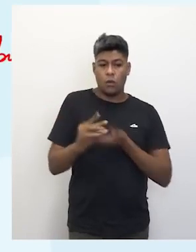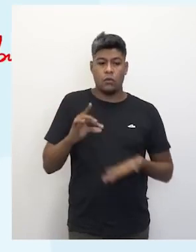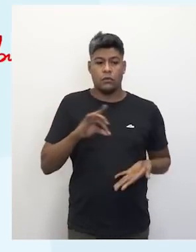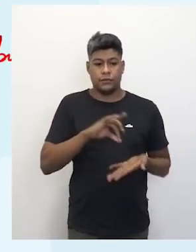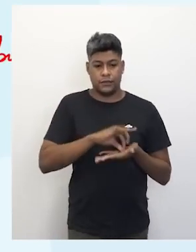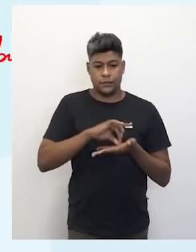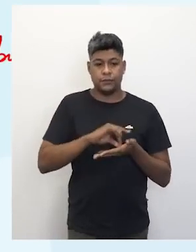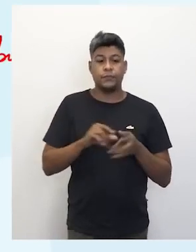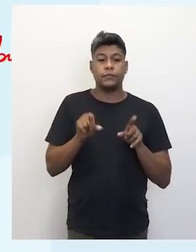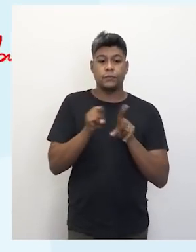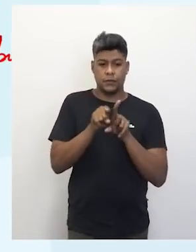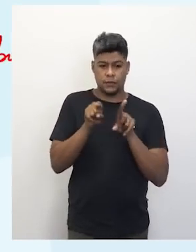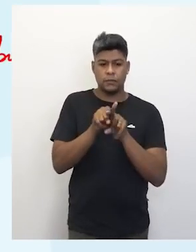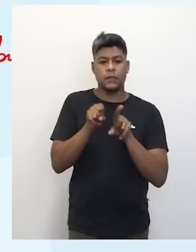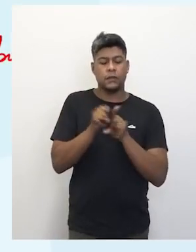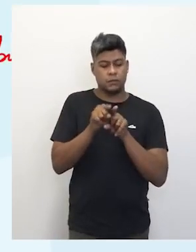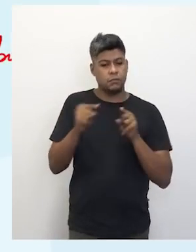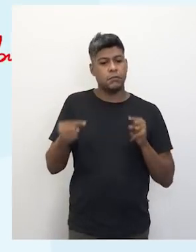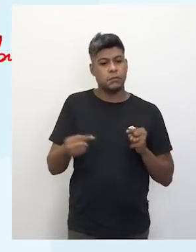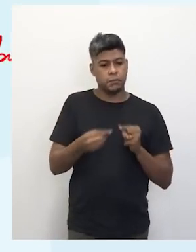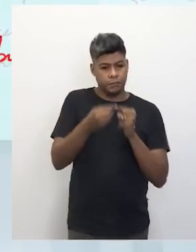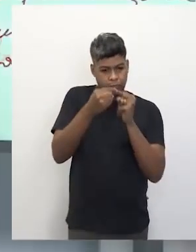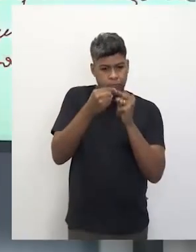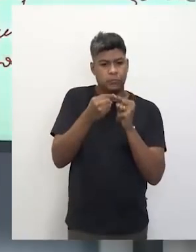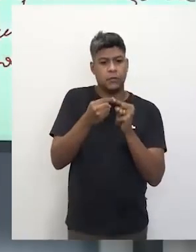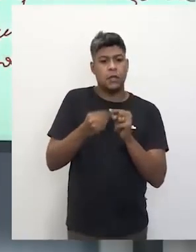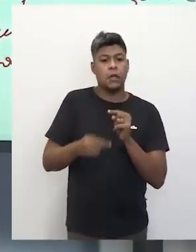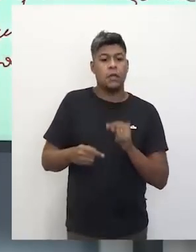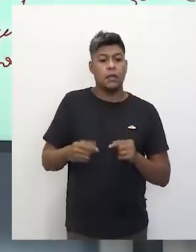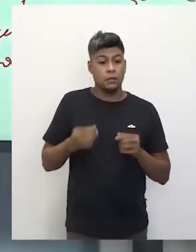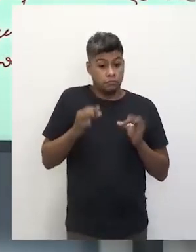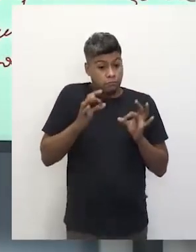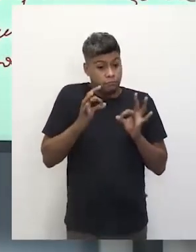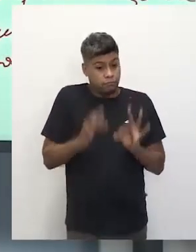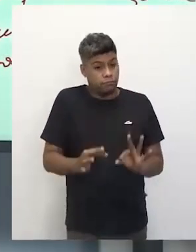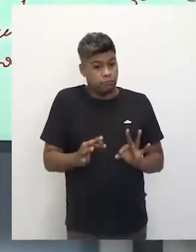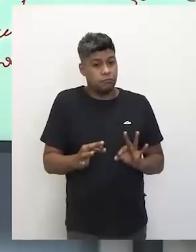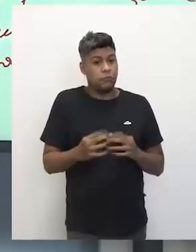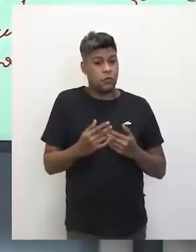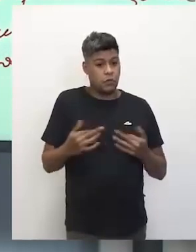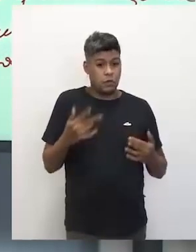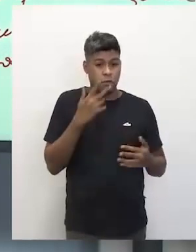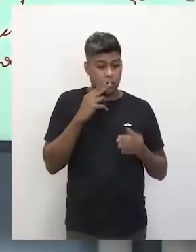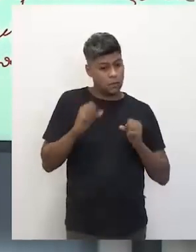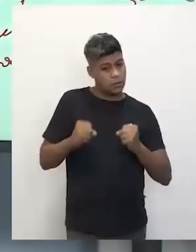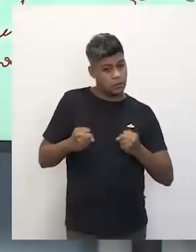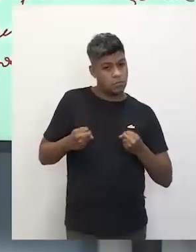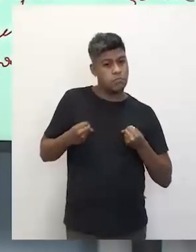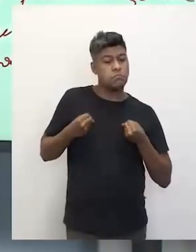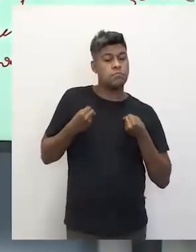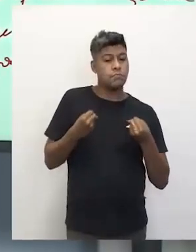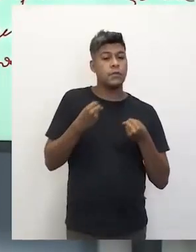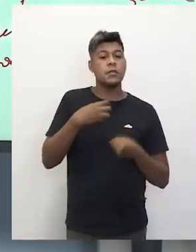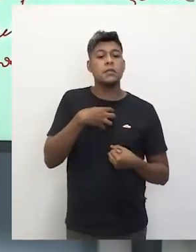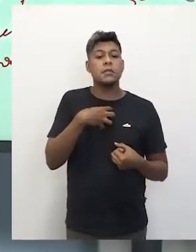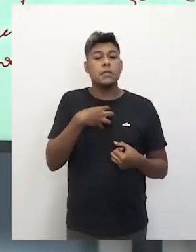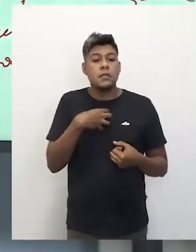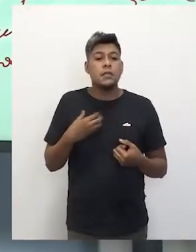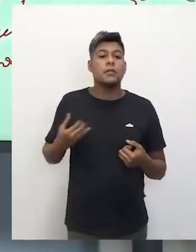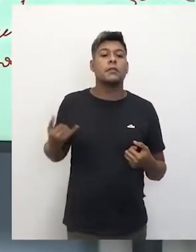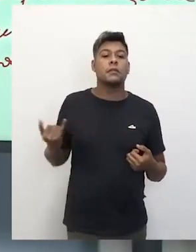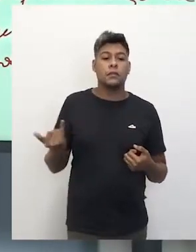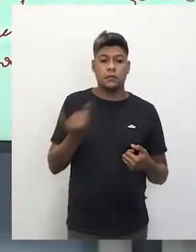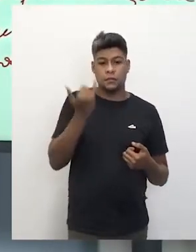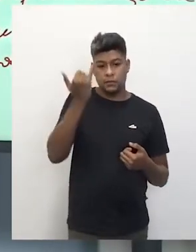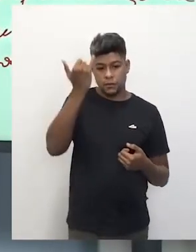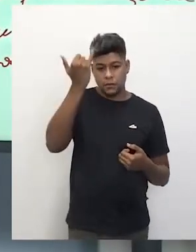aí. Também tem a ver, claro, né? Para legitimar uma coisa, significa endossar aquilo, reforçar o sentido de que aquilo é importante,